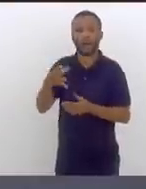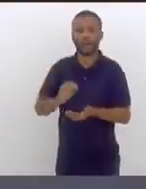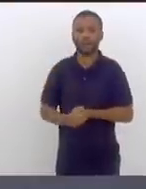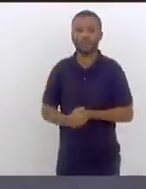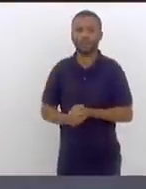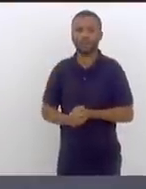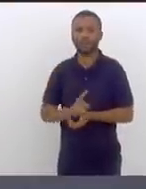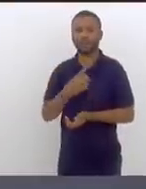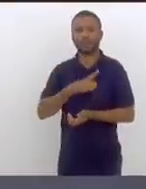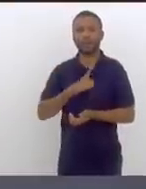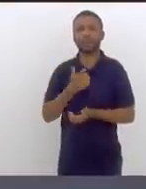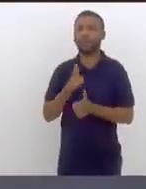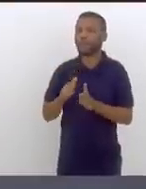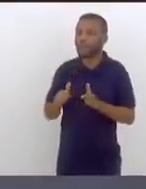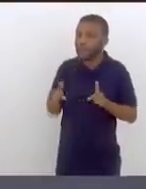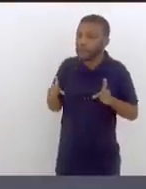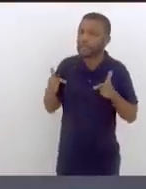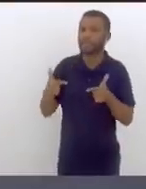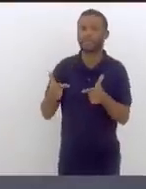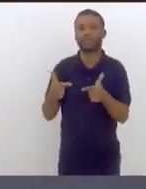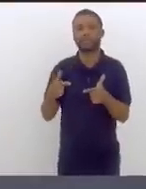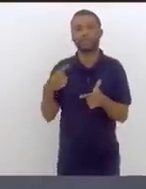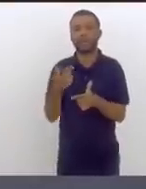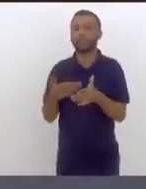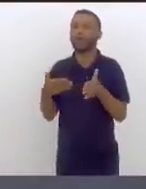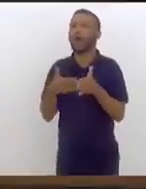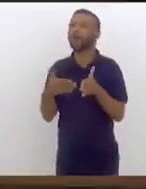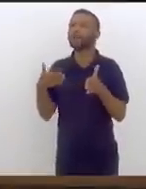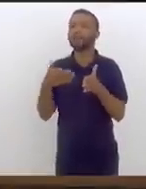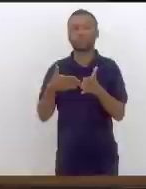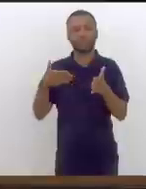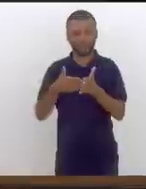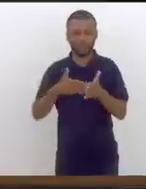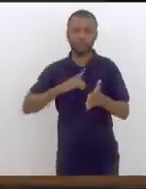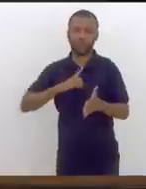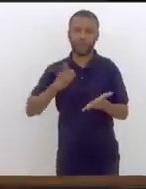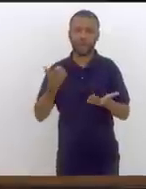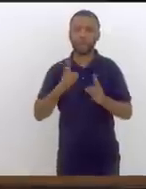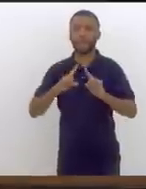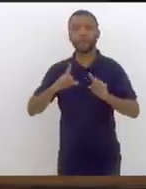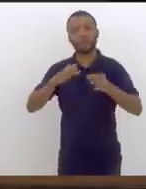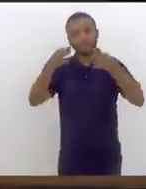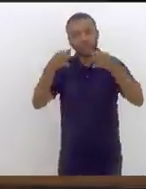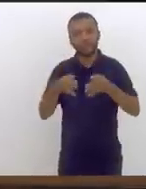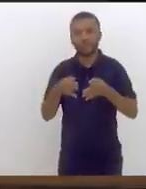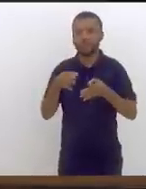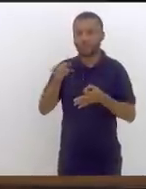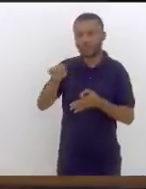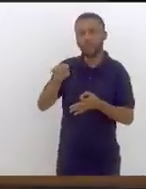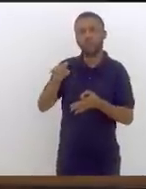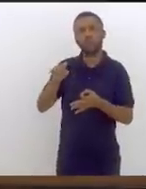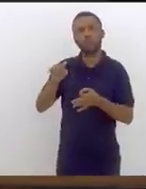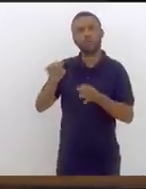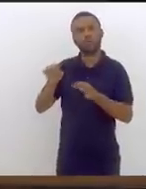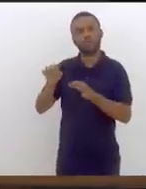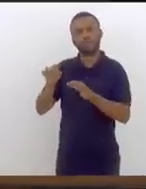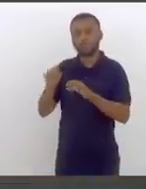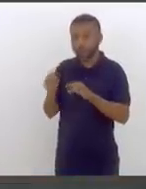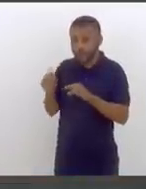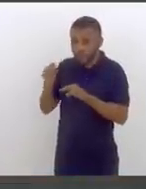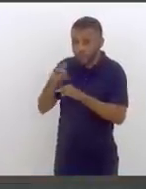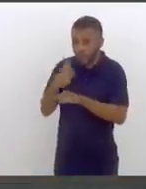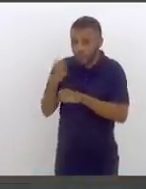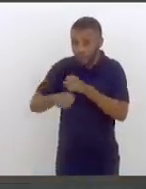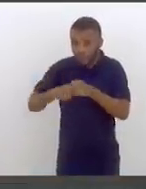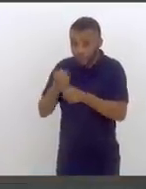no vício de iniciativa então nós temos Nossa limitação mas eu tenho certeza com o Senhor sendo um barra desde 1960 quando você entrou na polícia um